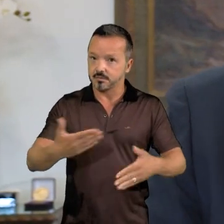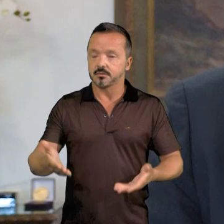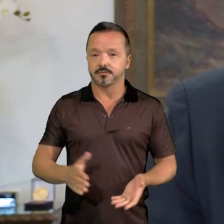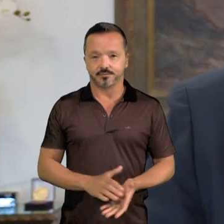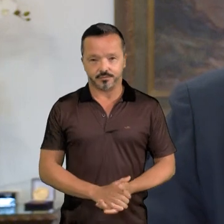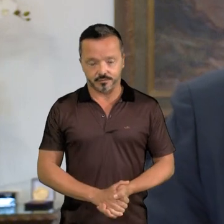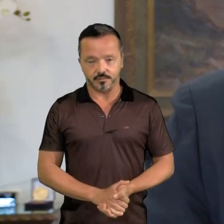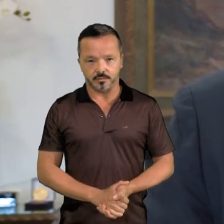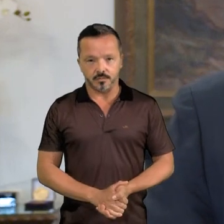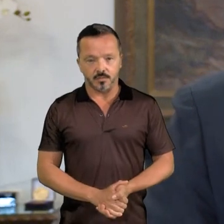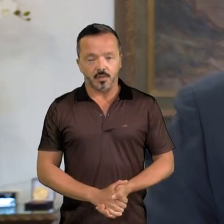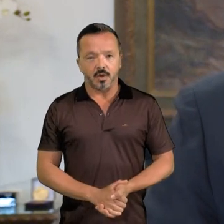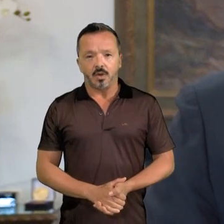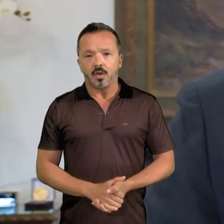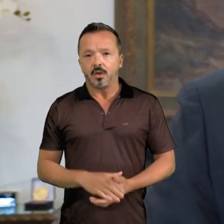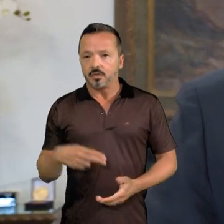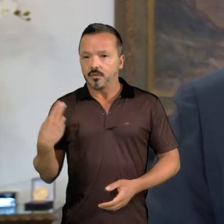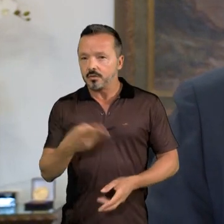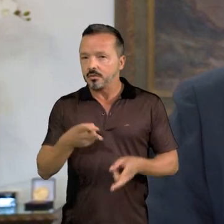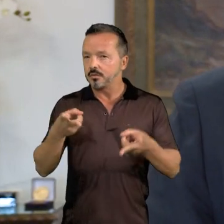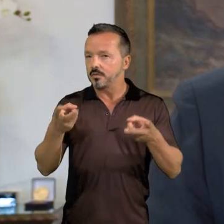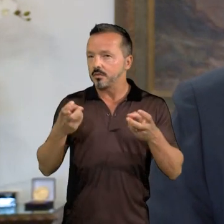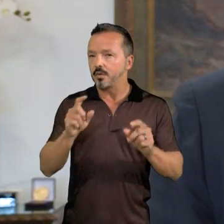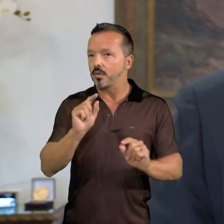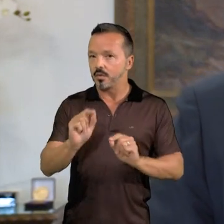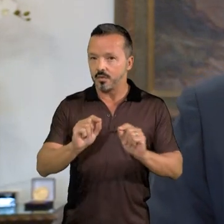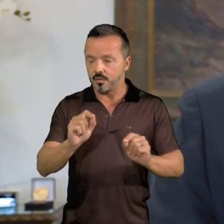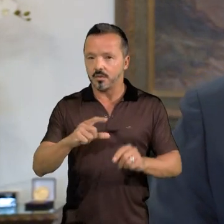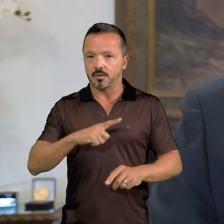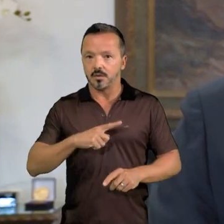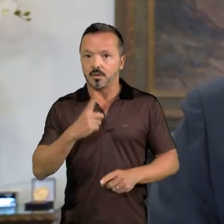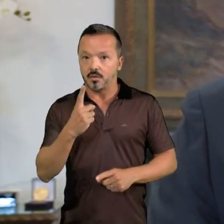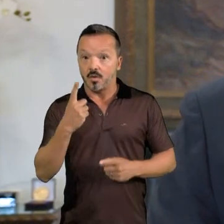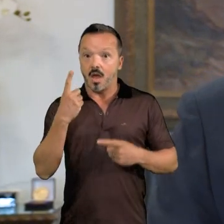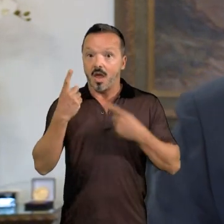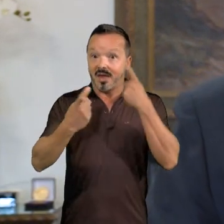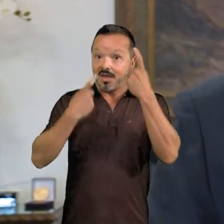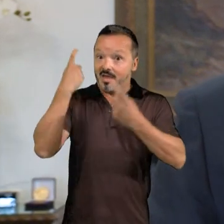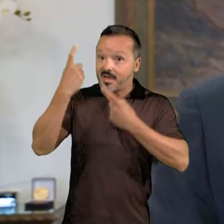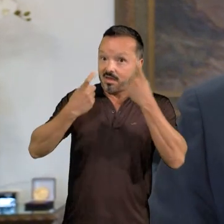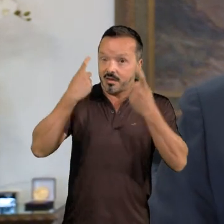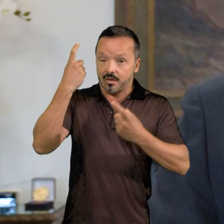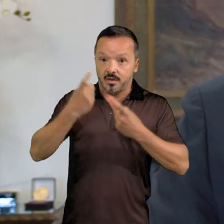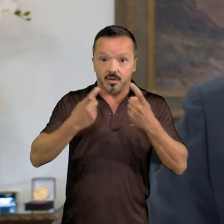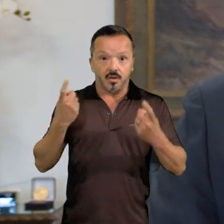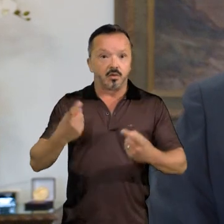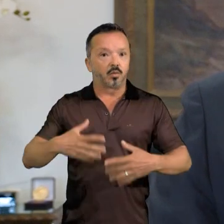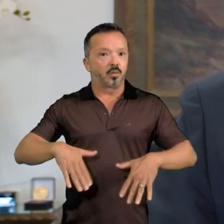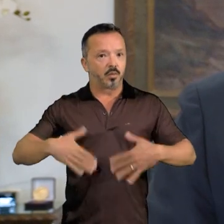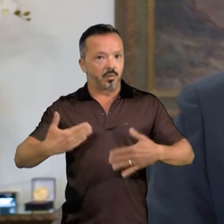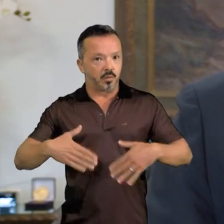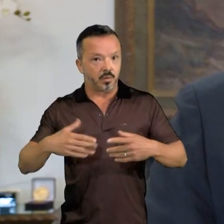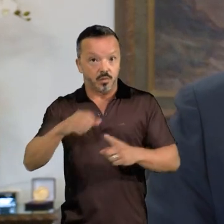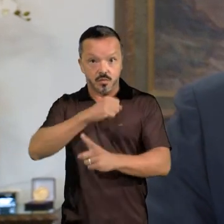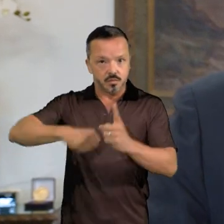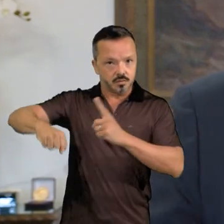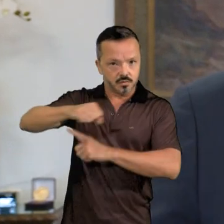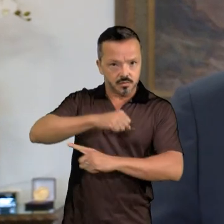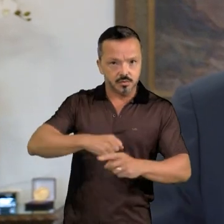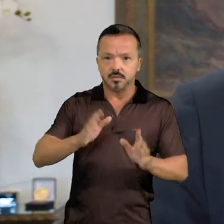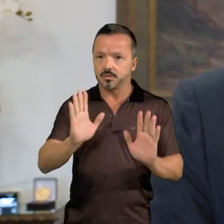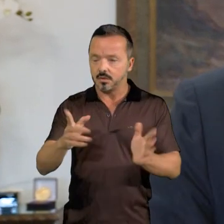ser tomada e o que nós percebemos é que existe uma grande preocupação da comunidade um